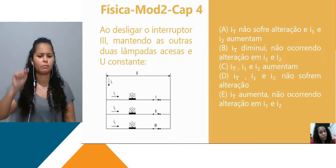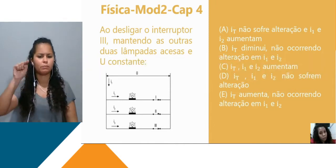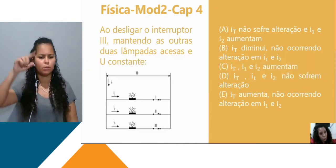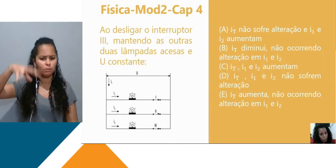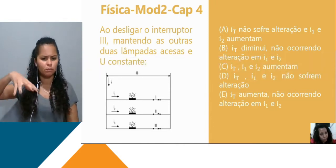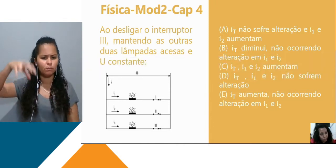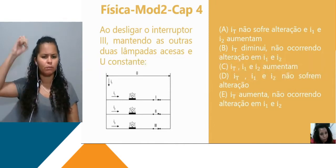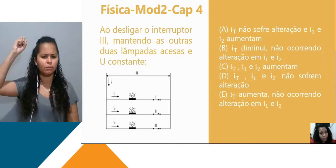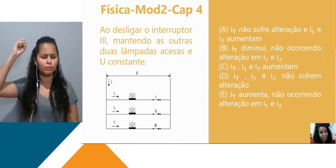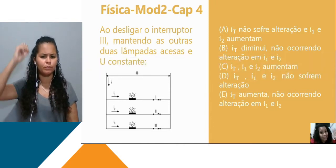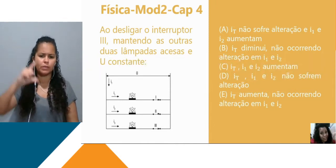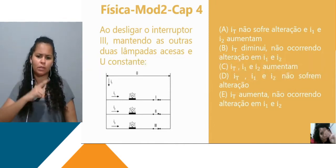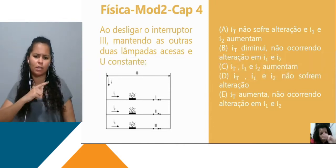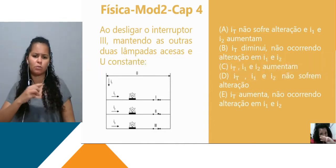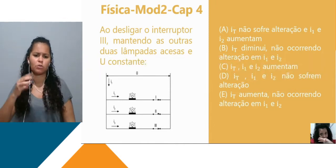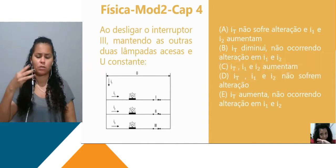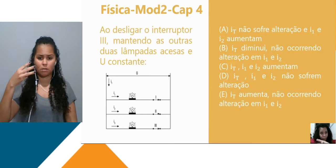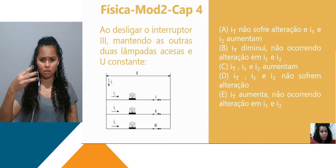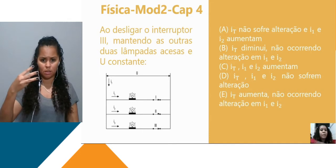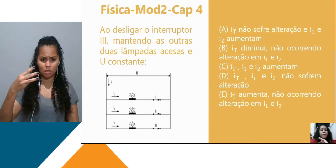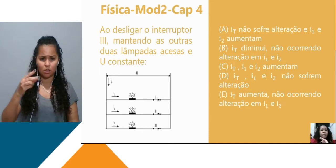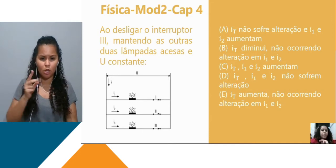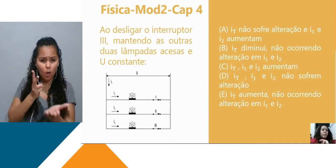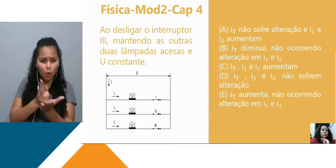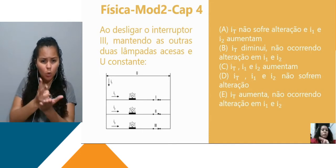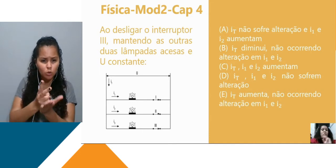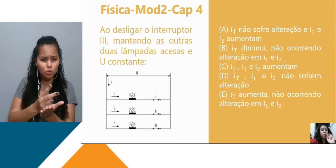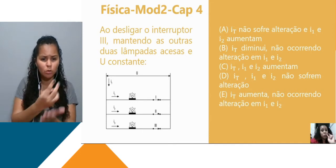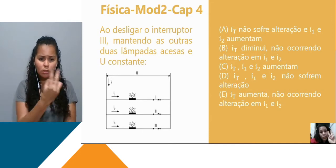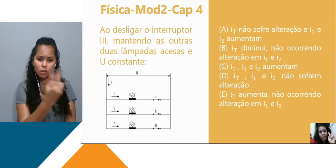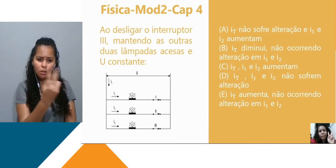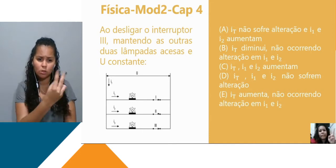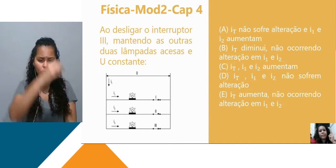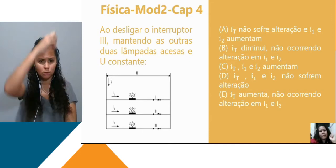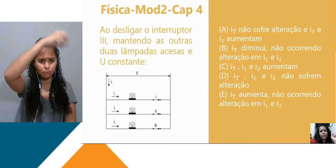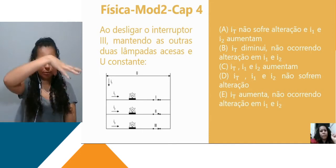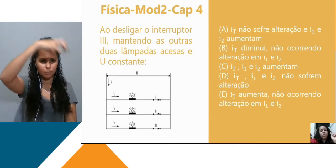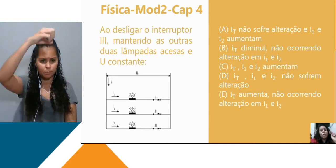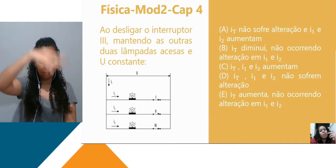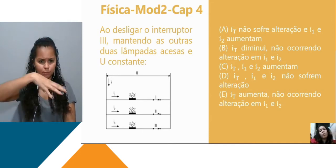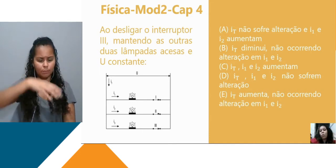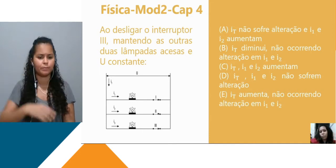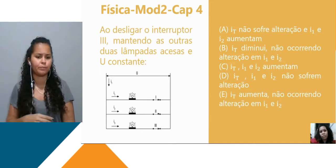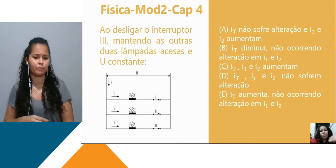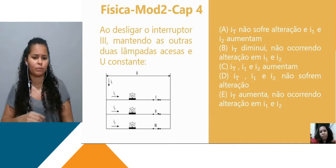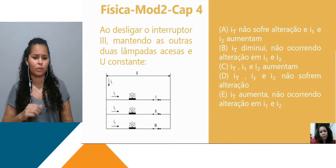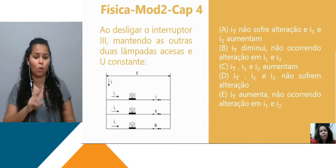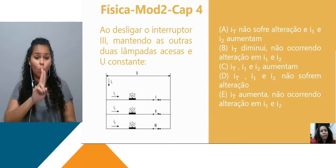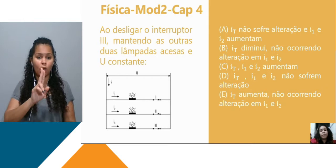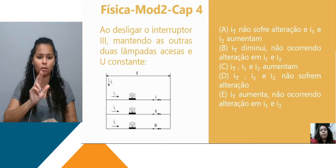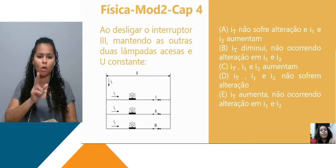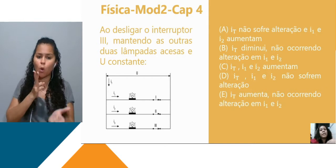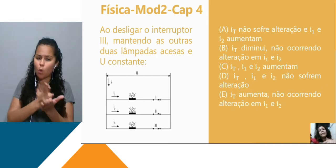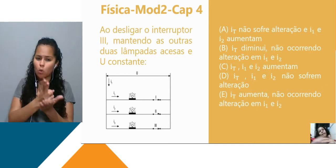desligar o interruptor, 3, mantendo-se as outras 2 lâmpadas acesas, e o constante não vai